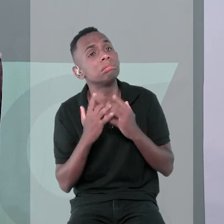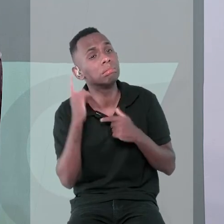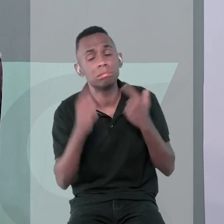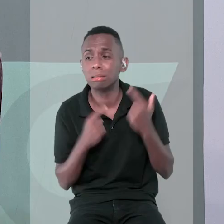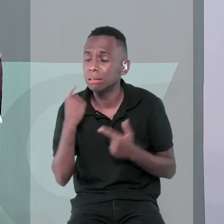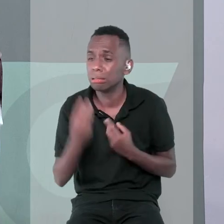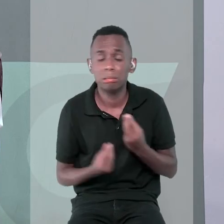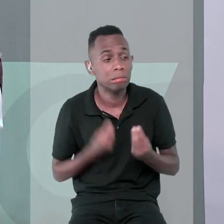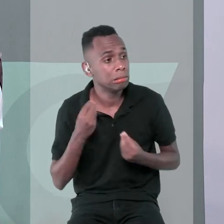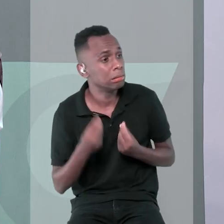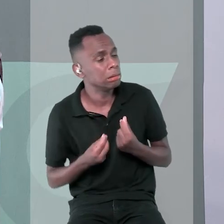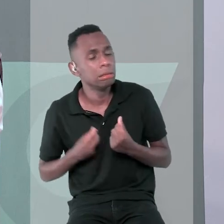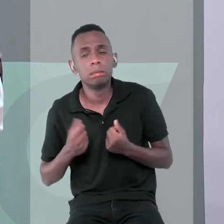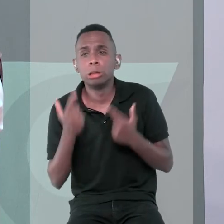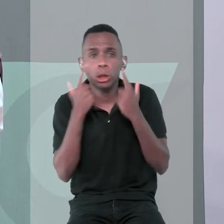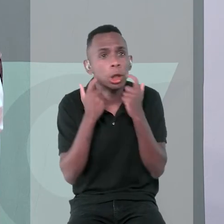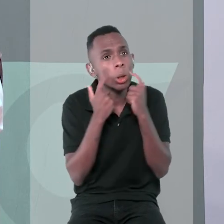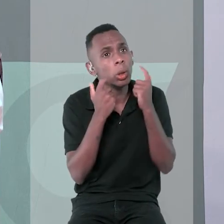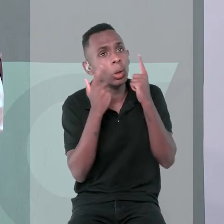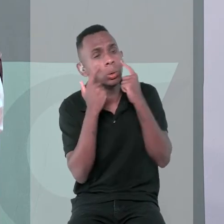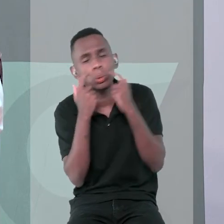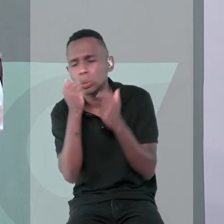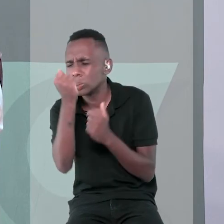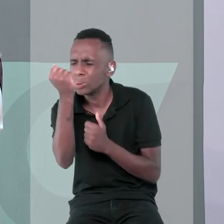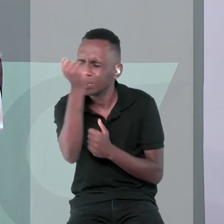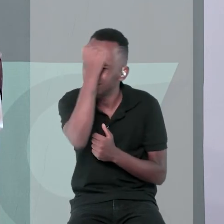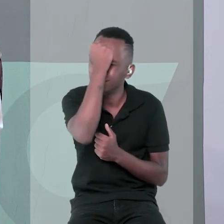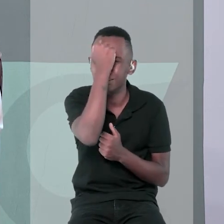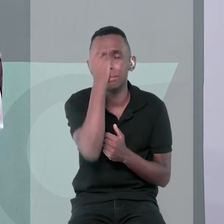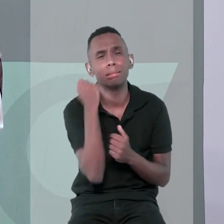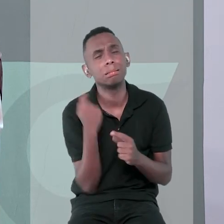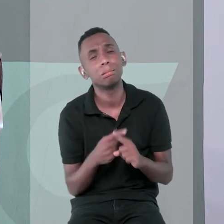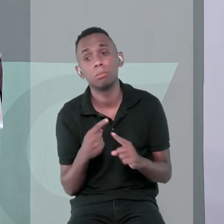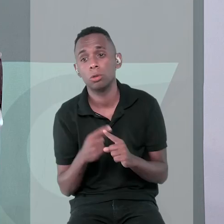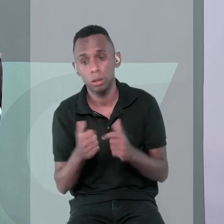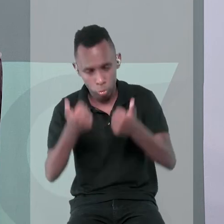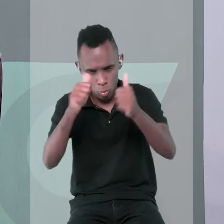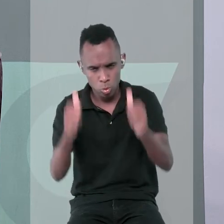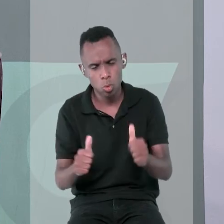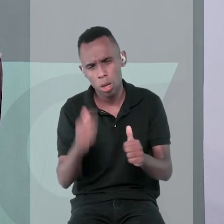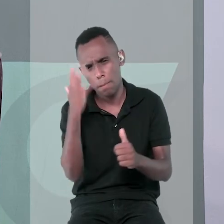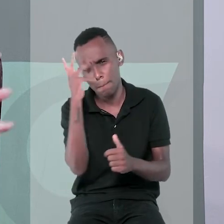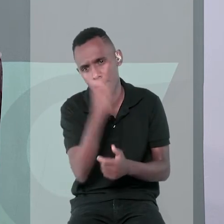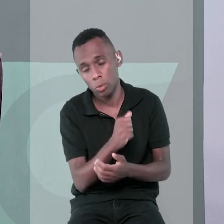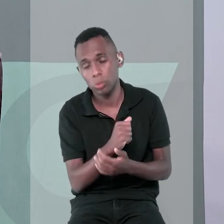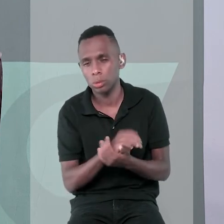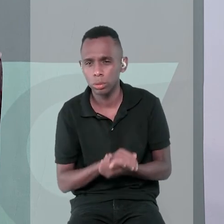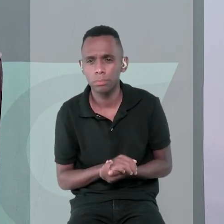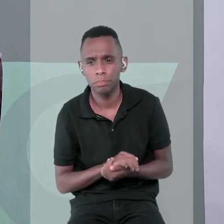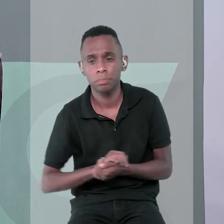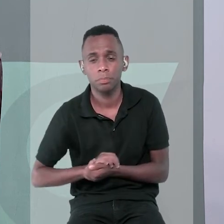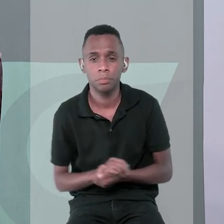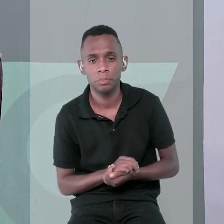louca. E ela tinha crises de arrependimento, né, terríveis. Tem uma escultura muito bonita que me ajuda, eu